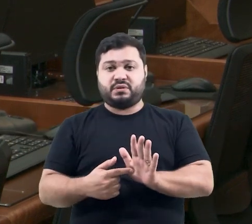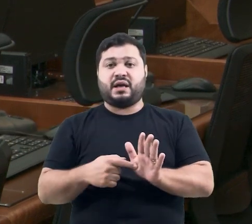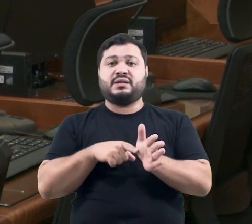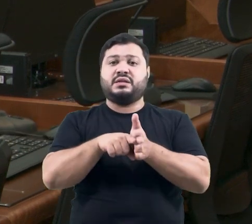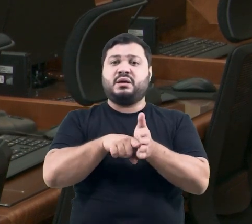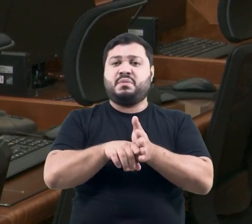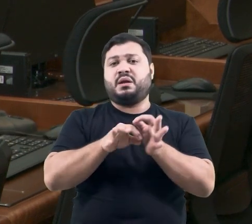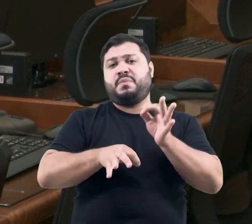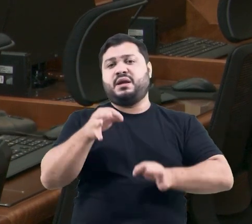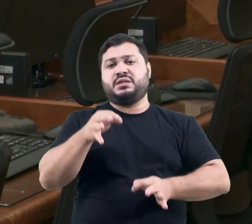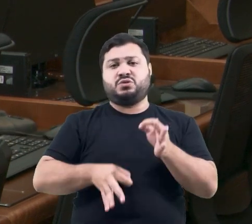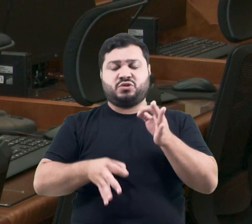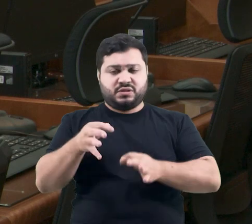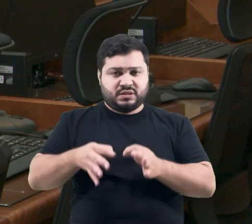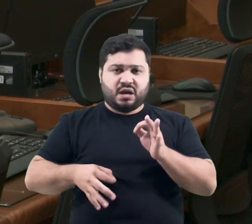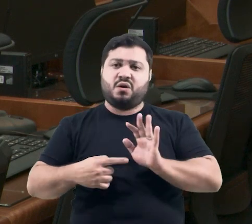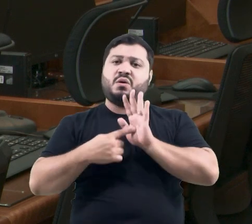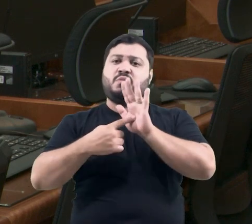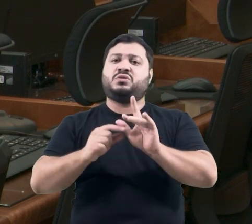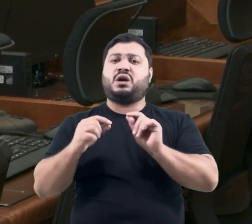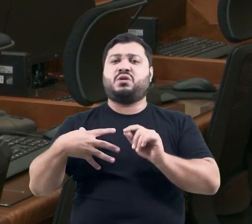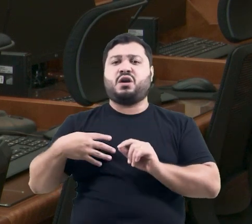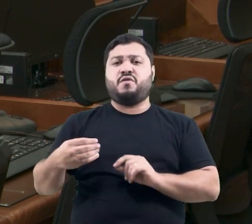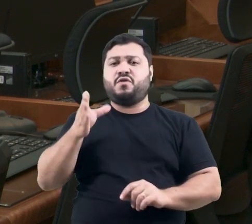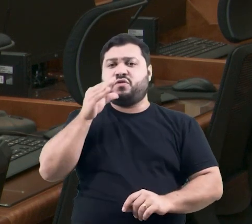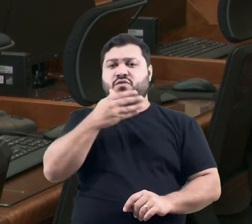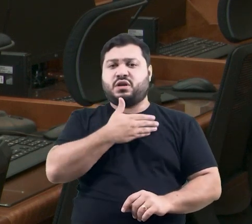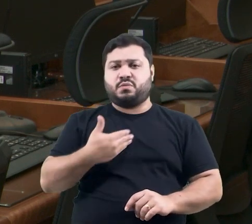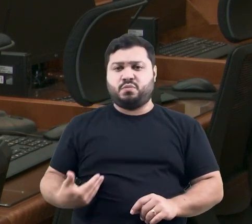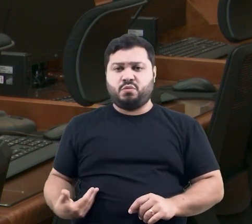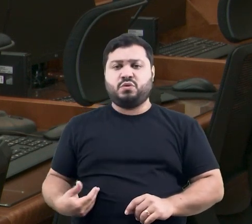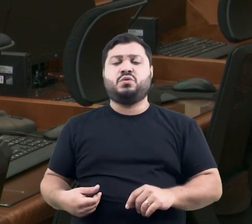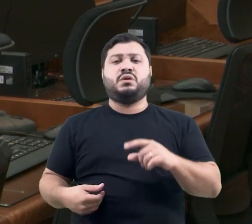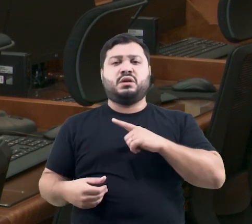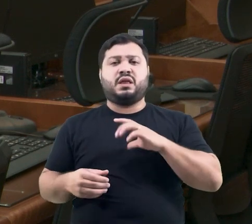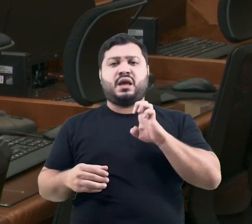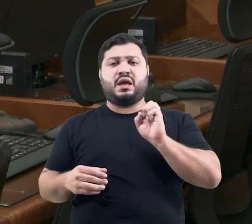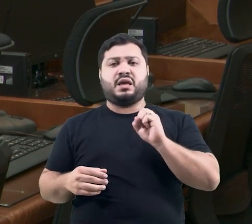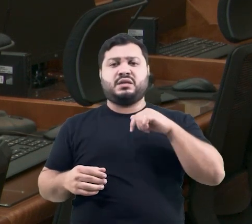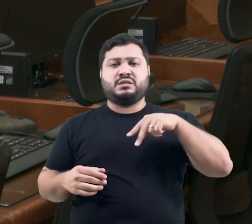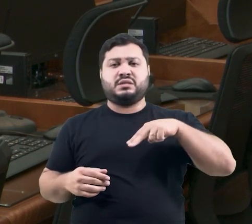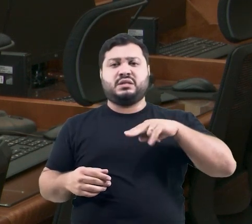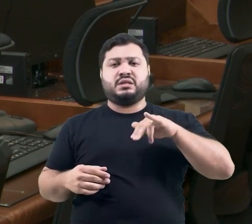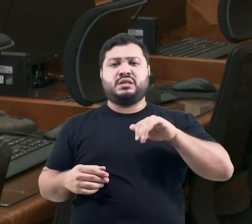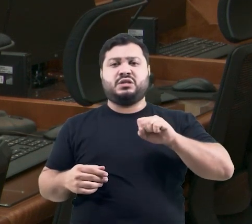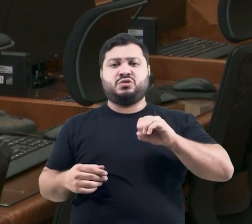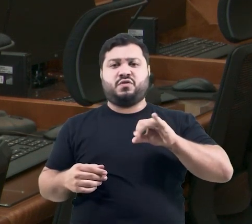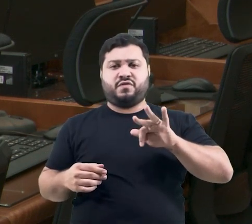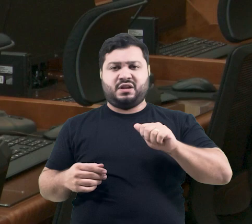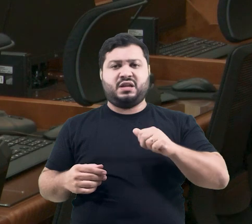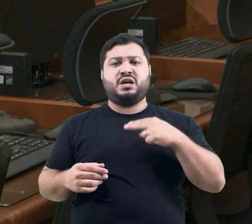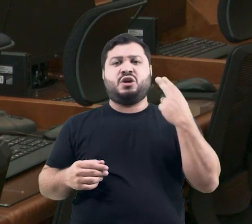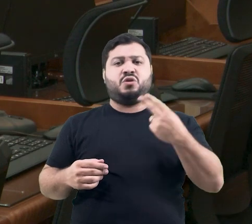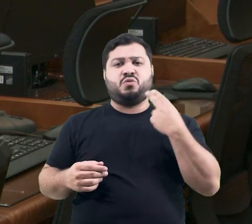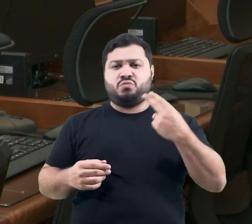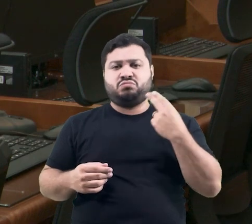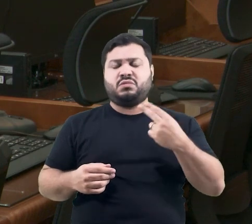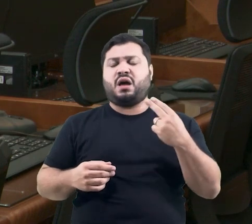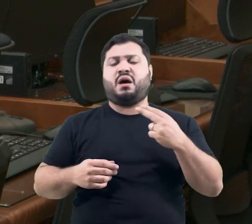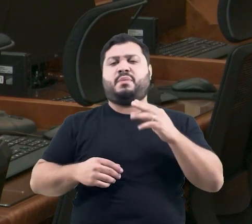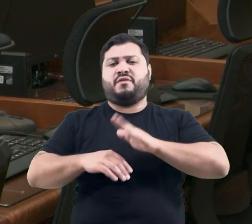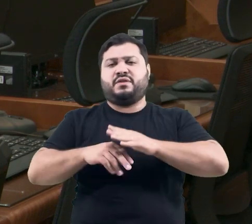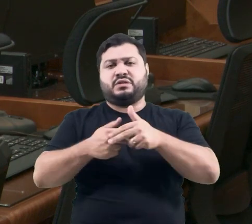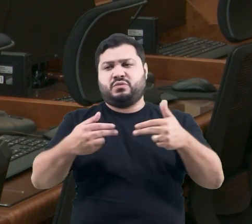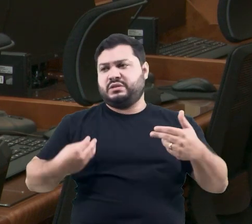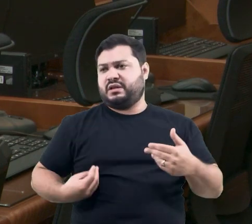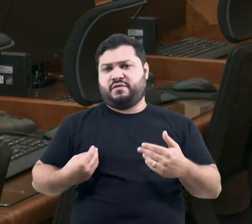apontadas pela perícia judicial realizada apontaram que o filho do servidor público tem esquizofrenia paranoide, sendo impossibilitado